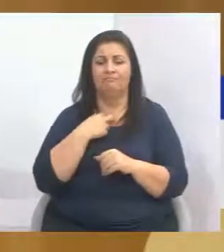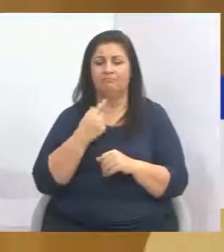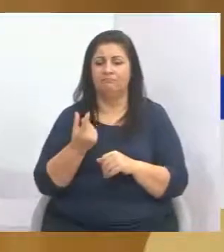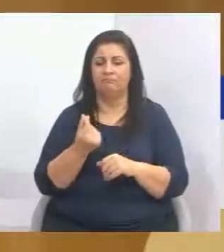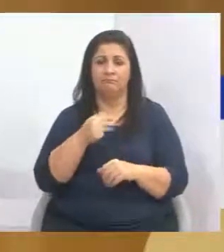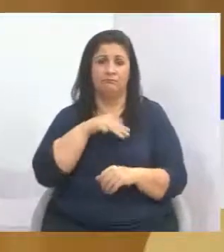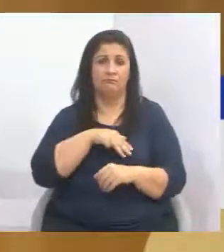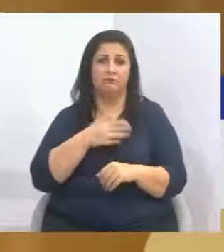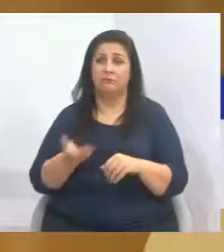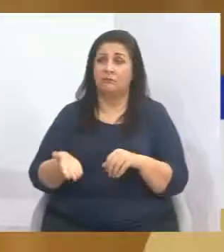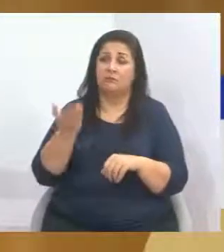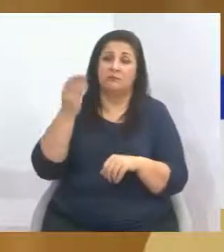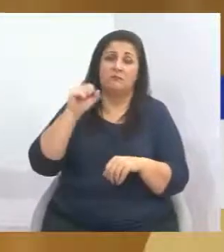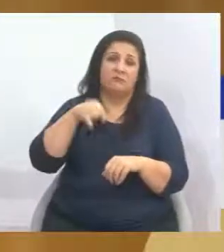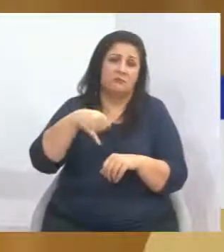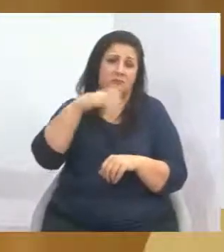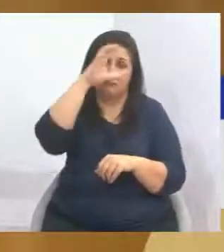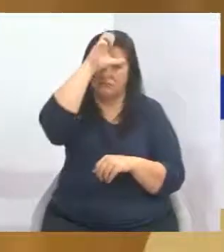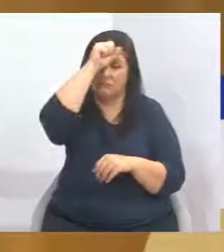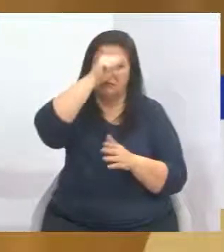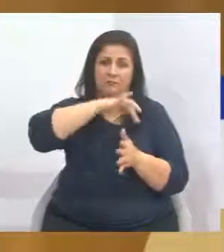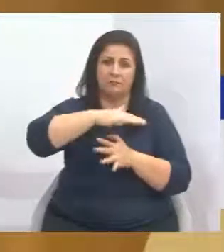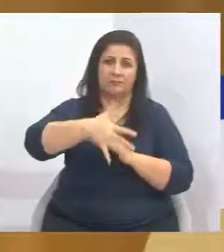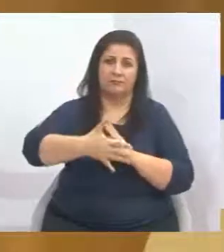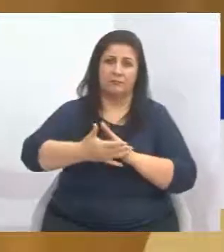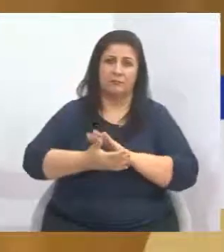remuneração a servidores públicos no